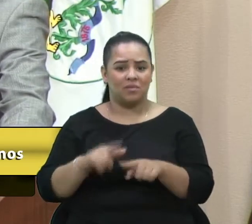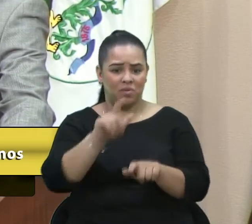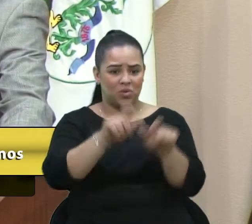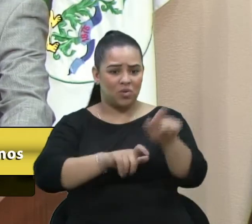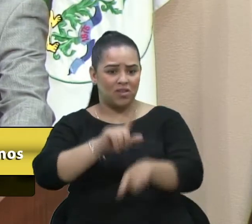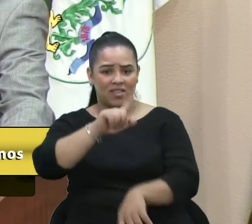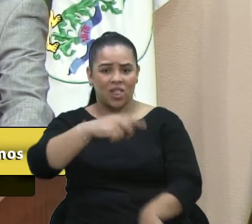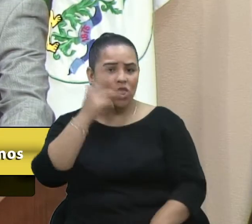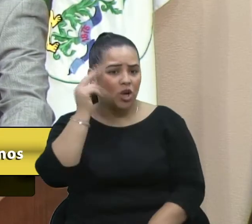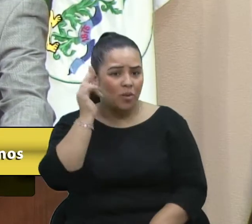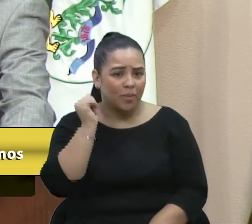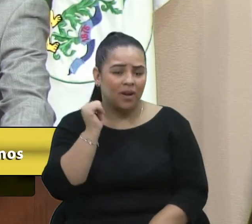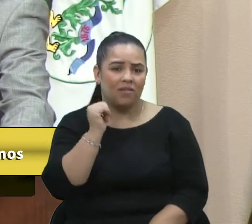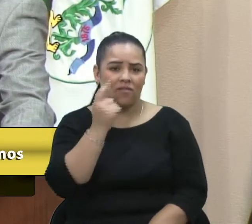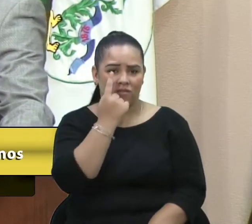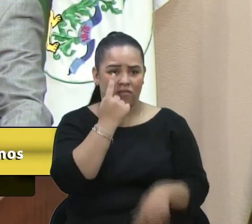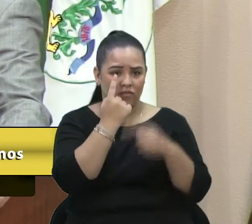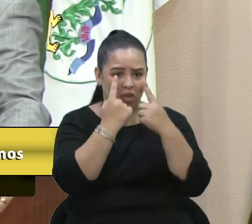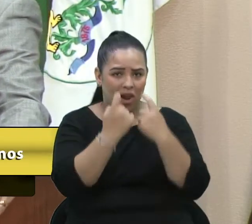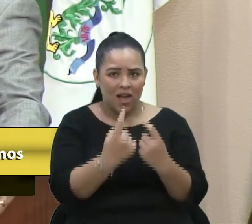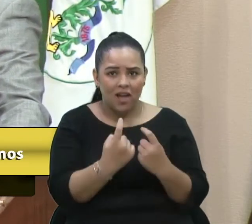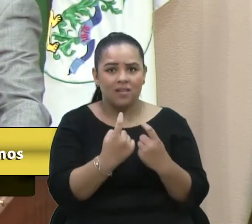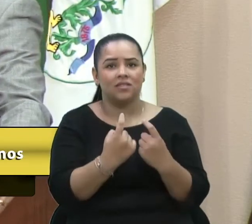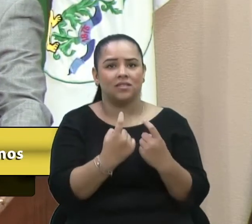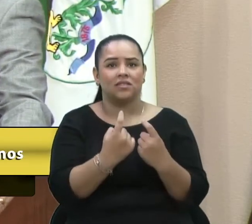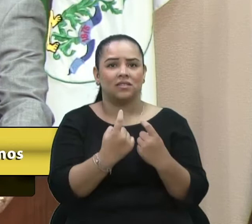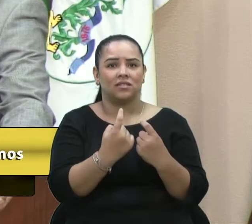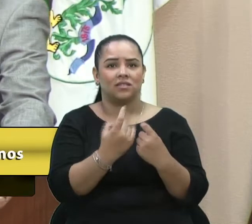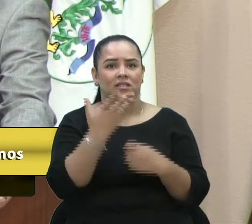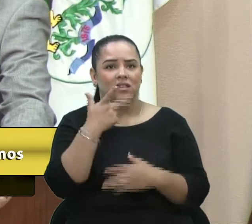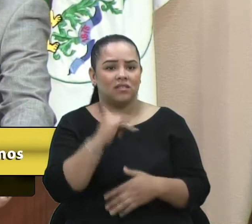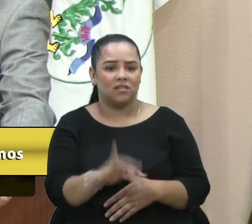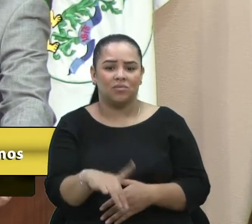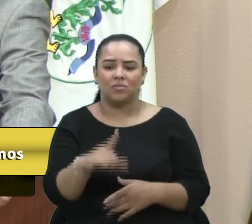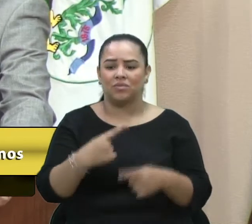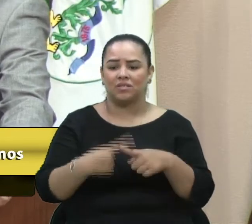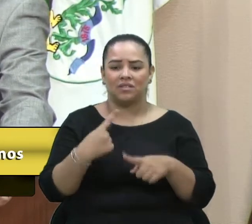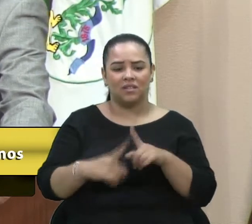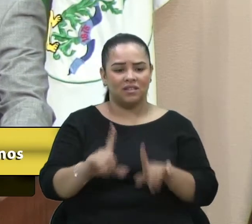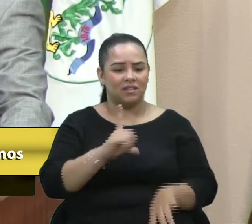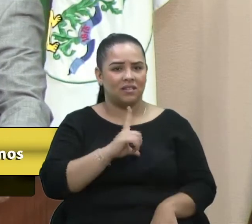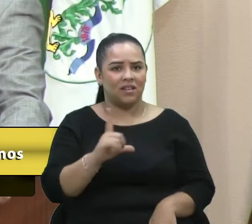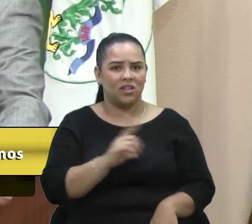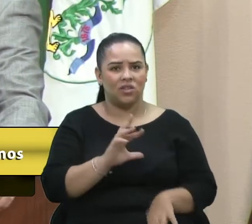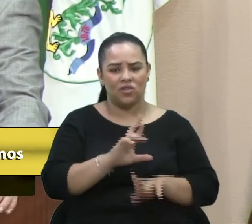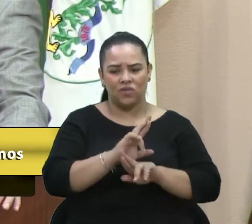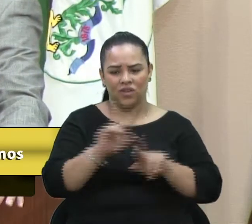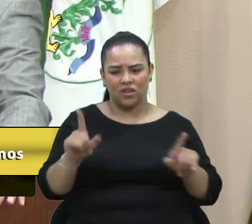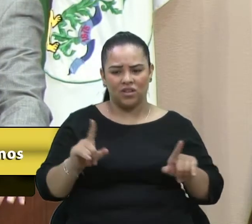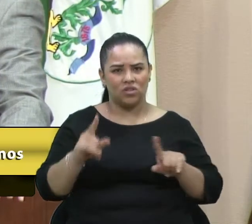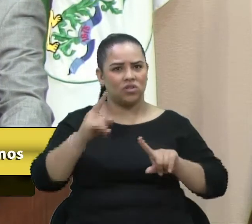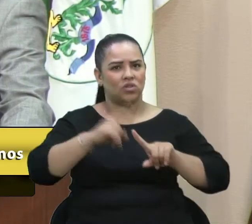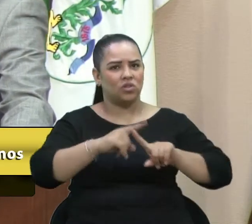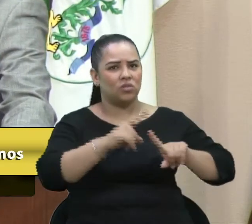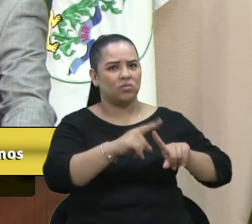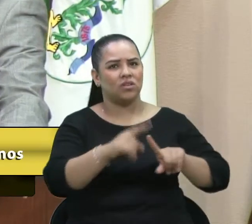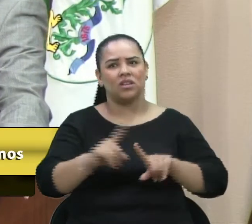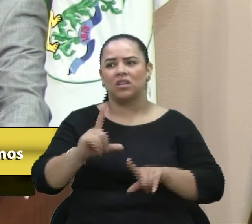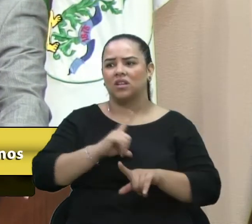ela, então, assume diversas formas além da física, englobando também